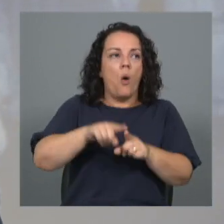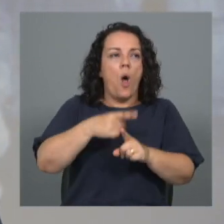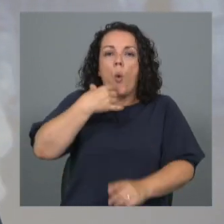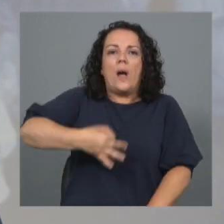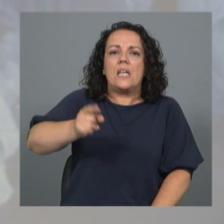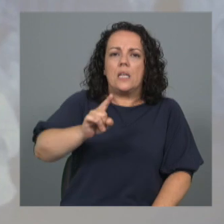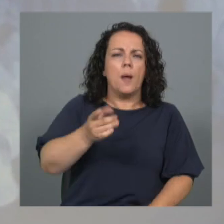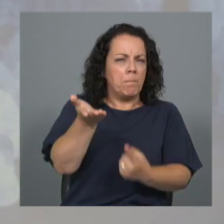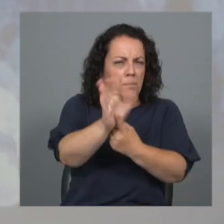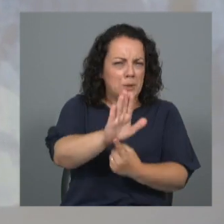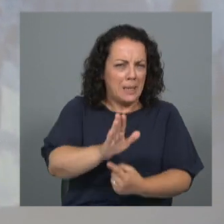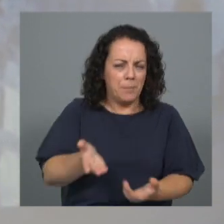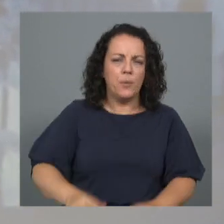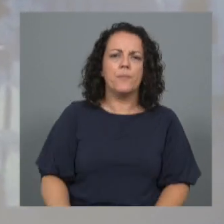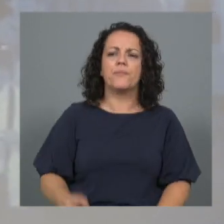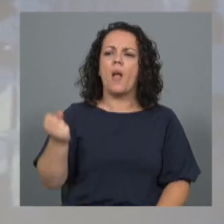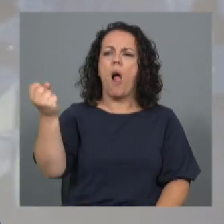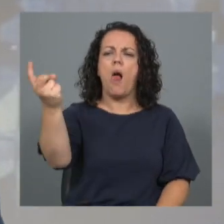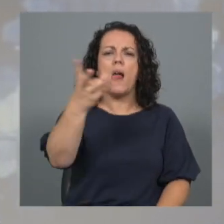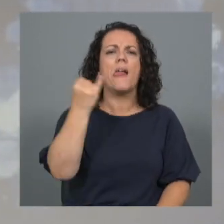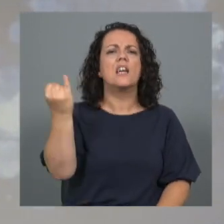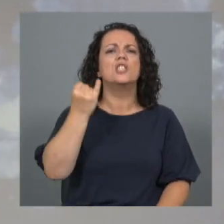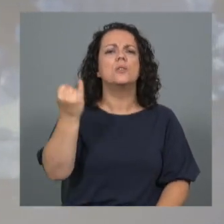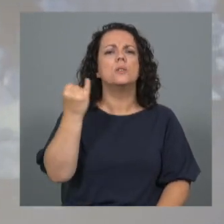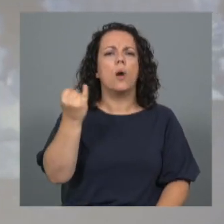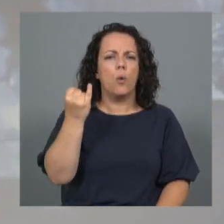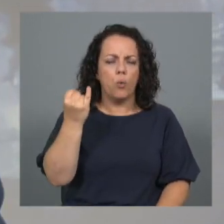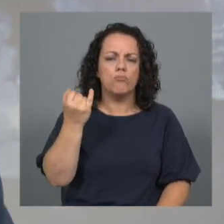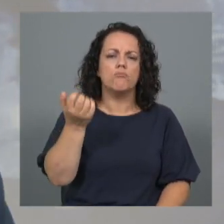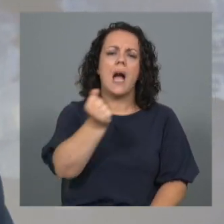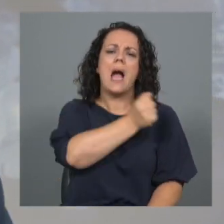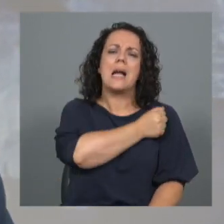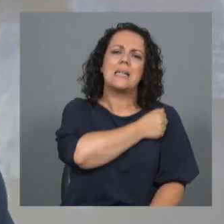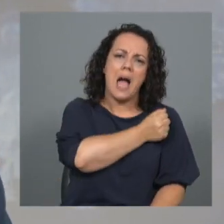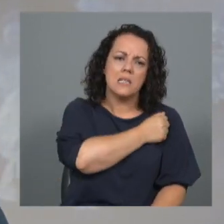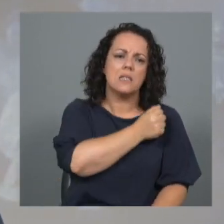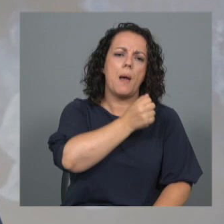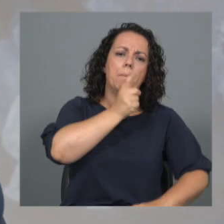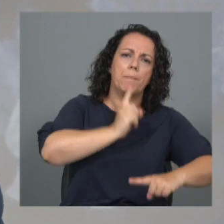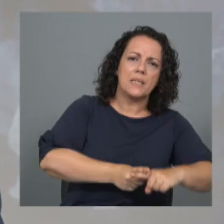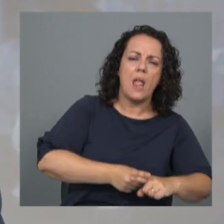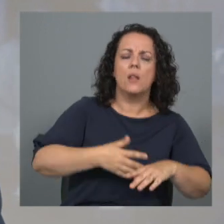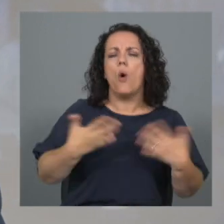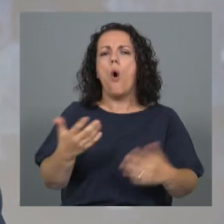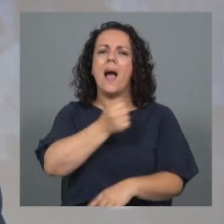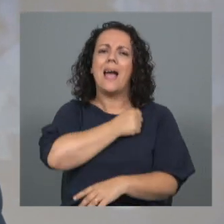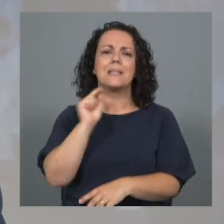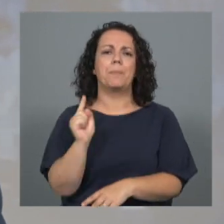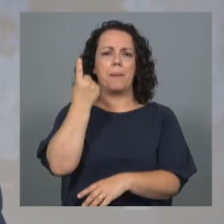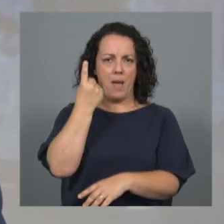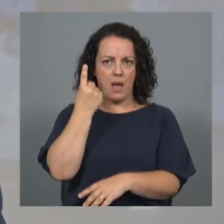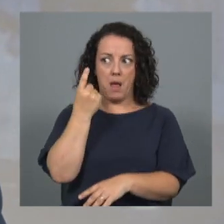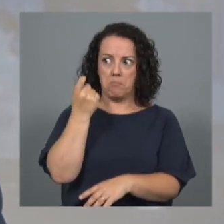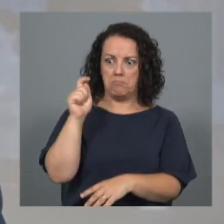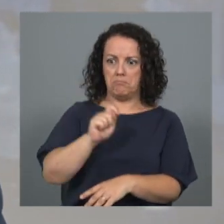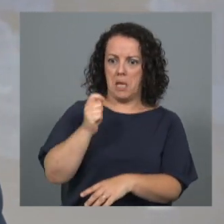Há organizações que estão a abrir habitação, seja em Housing First, habitação partilhada, ainda não há muitos meses nos aconteceu